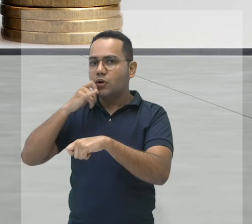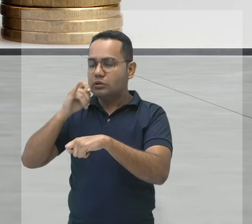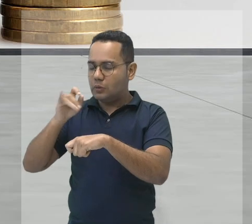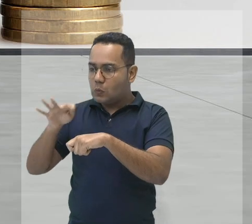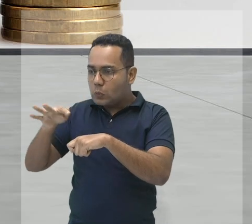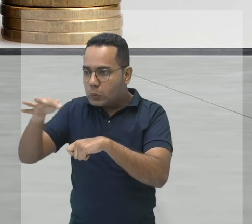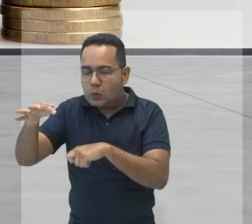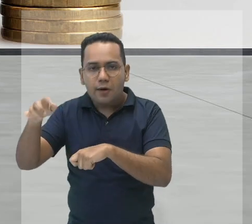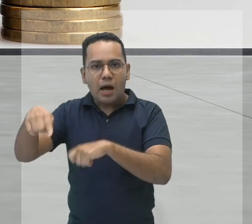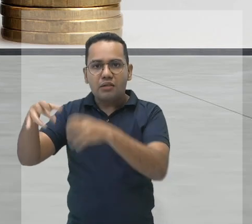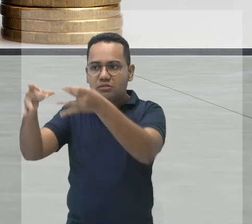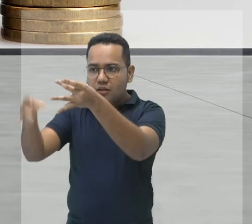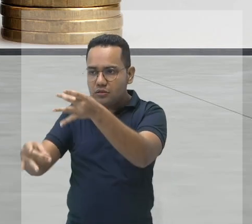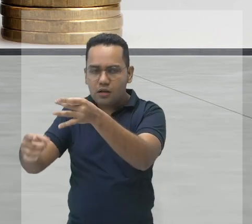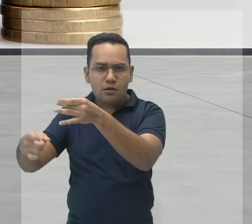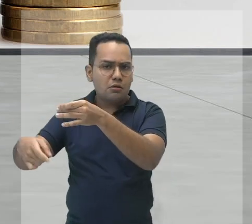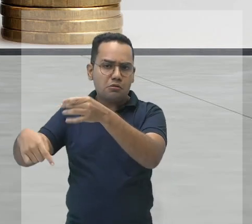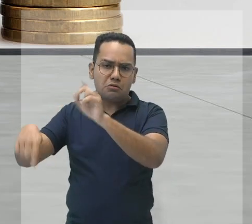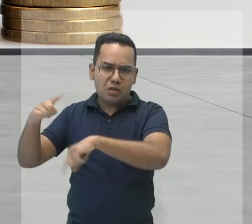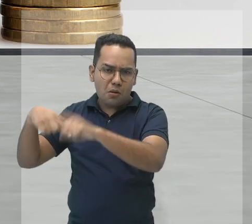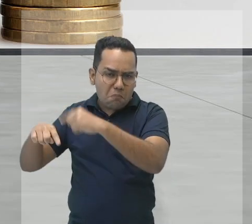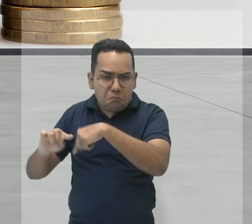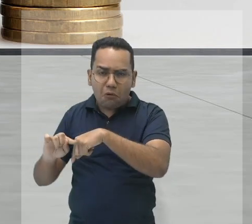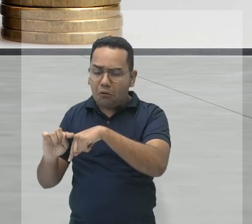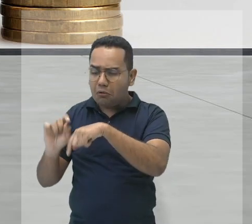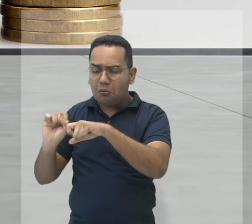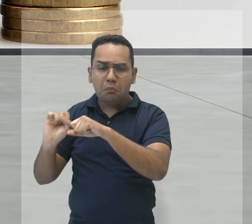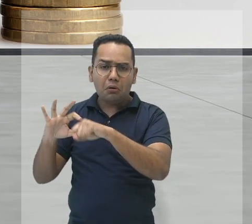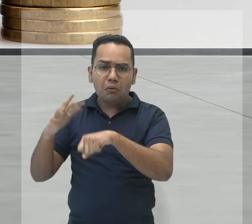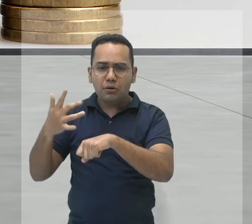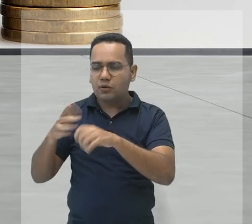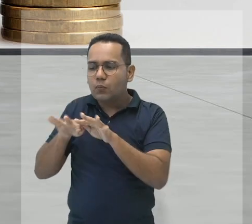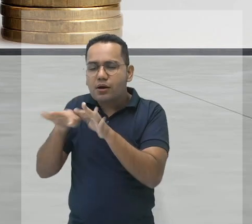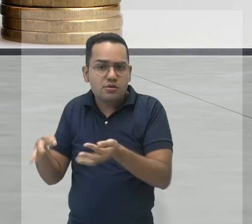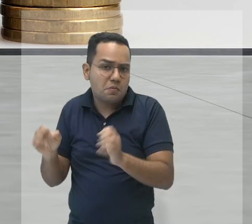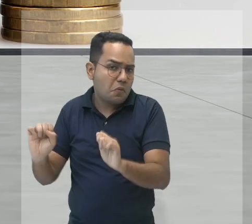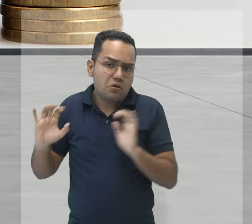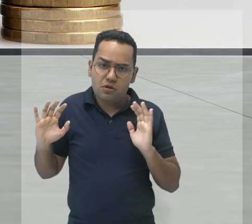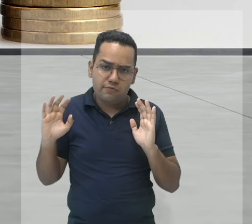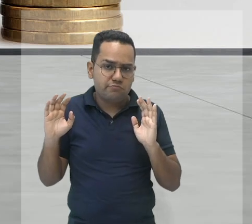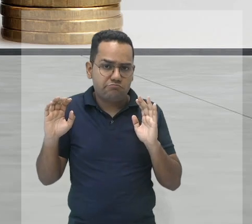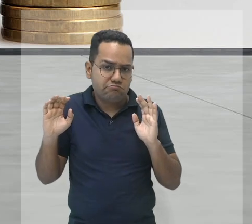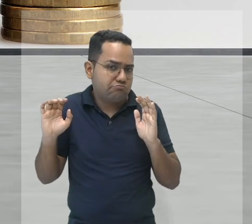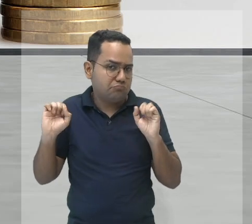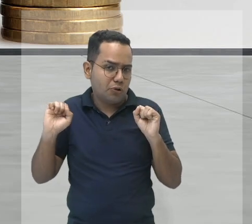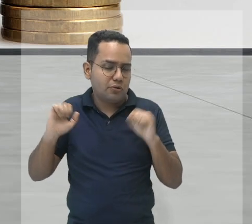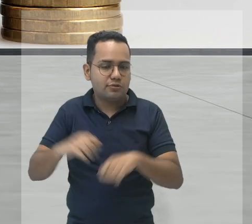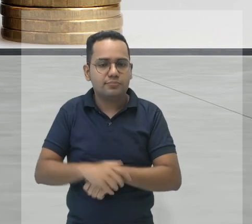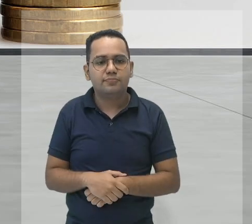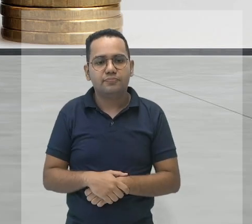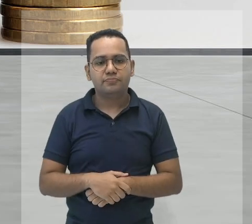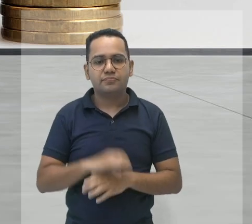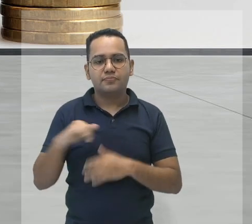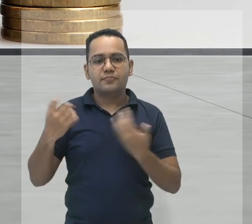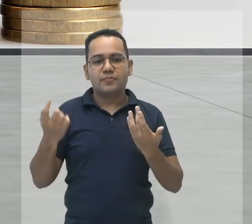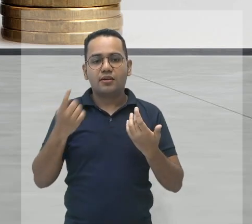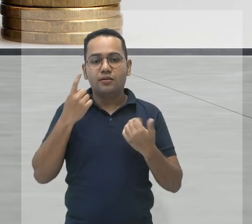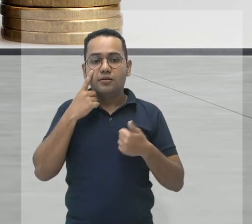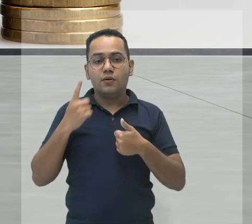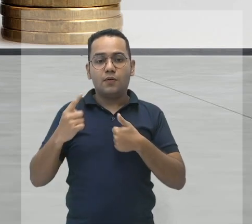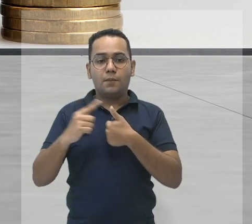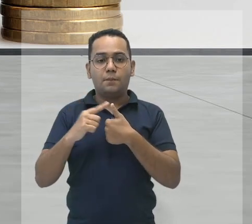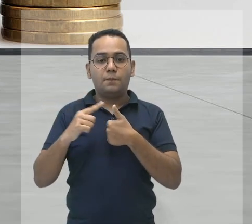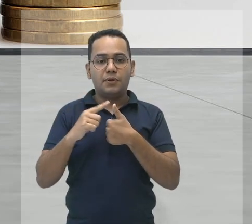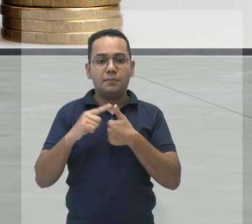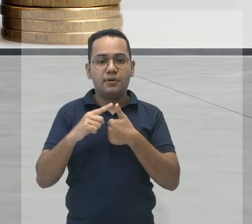partir de uma etapa mais avançada, mas normalmente os blocos econômicos, eles seguem essas etapas de desenvolvimento que eu vou falar aqui para